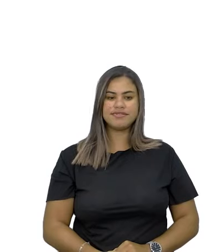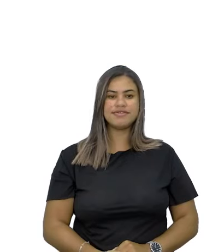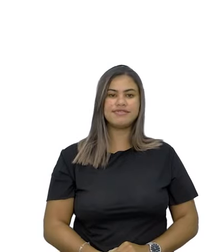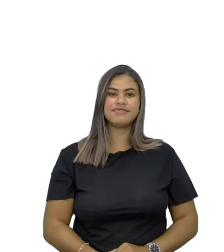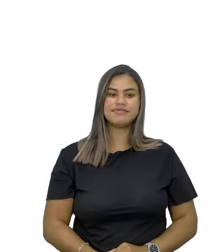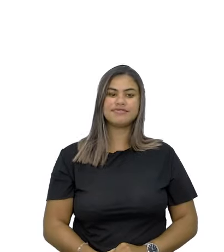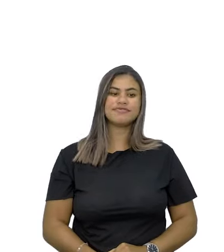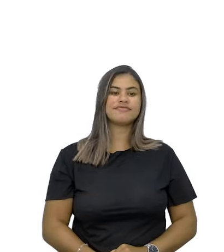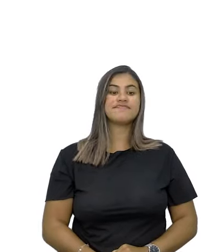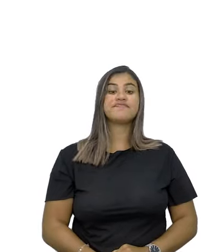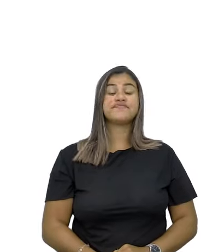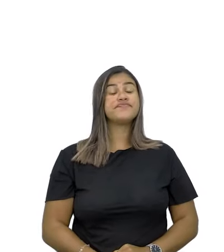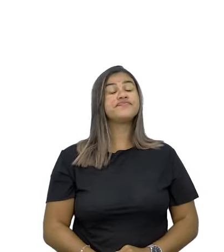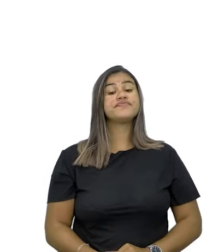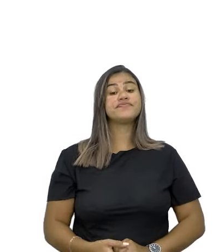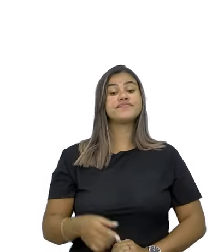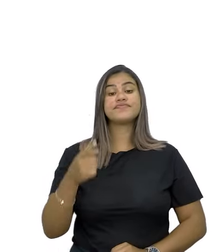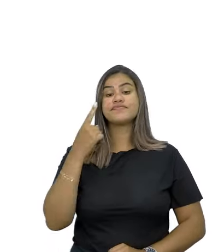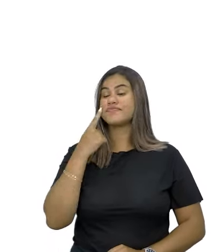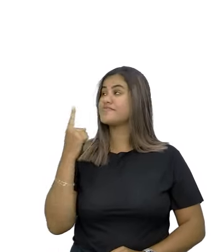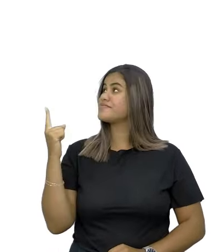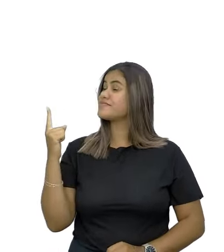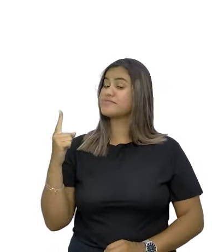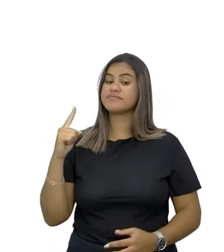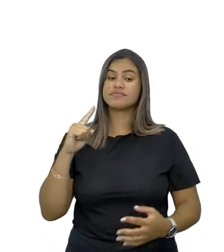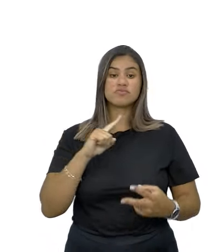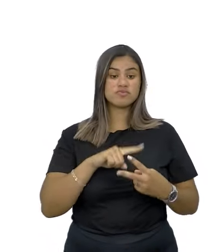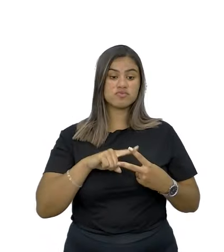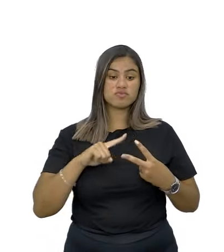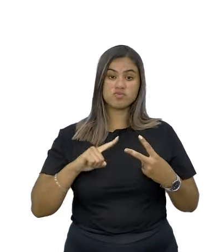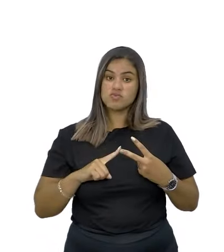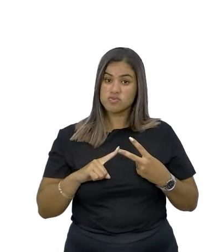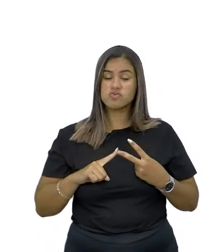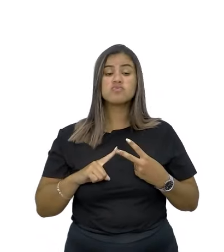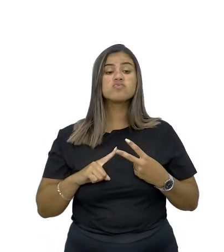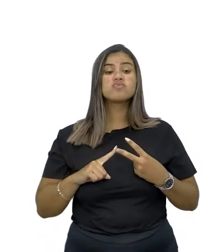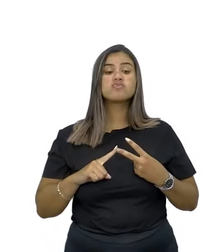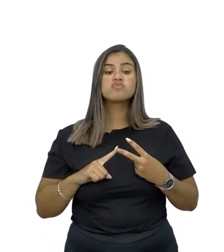Consideramos aqui dois aspectos, que